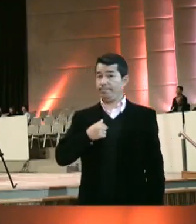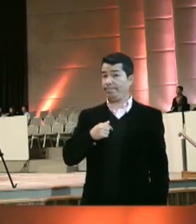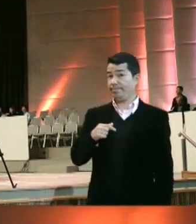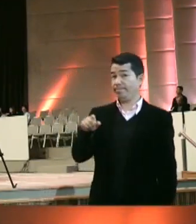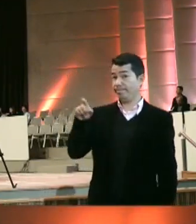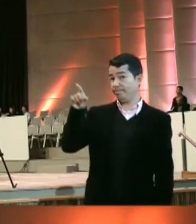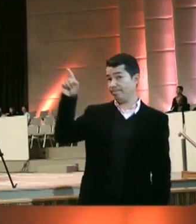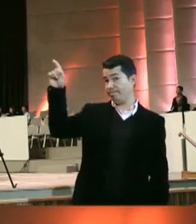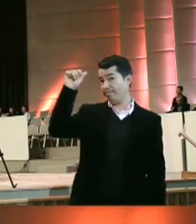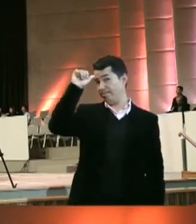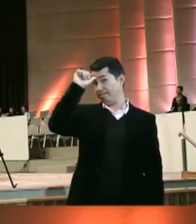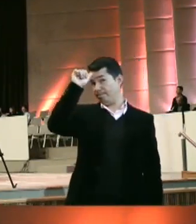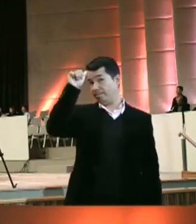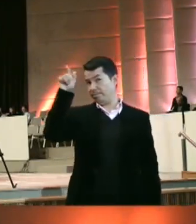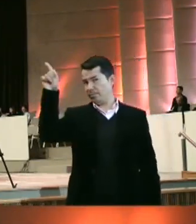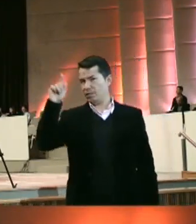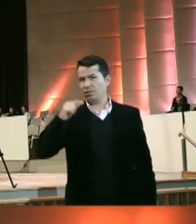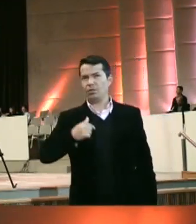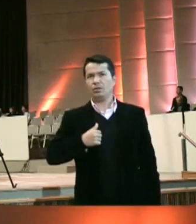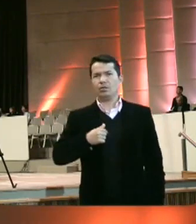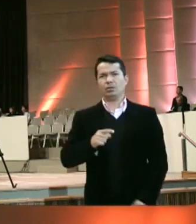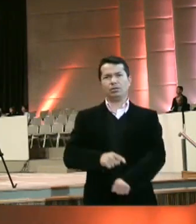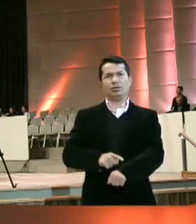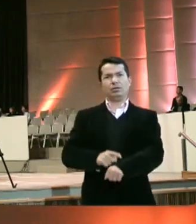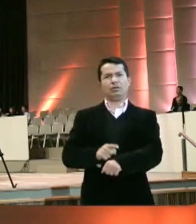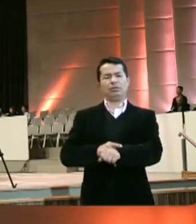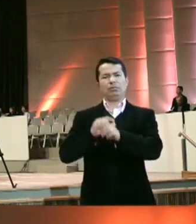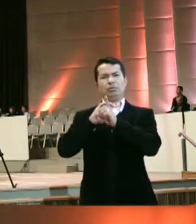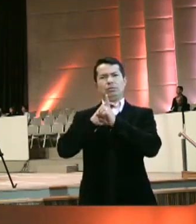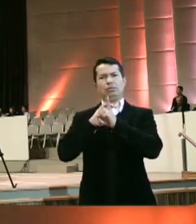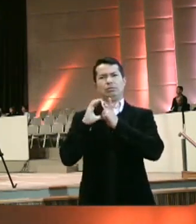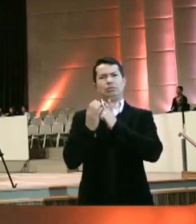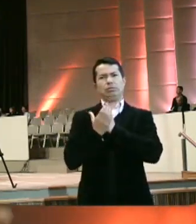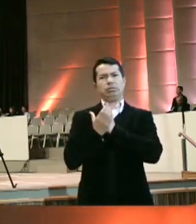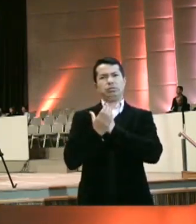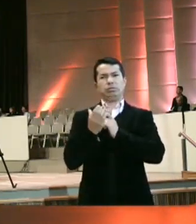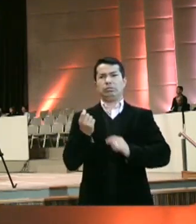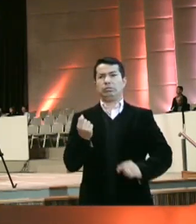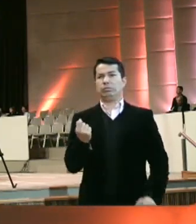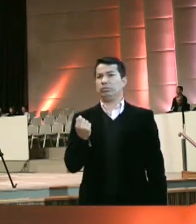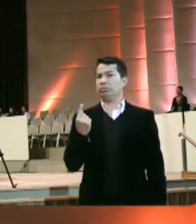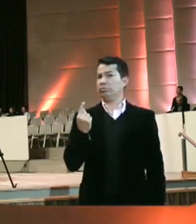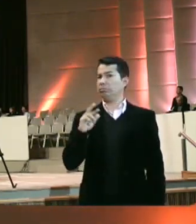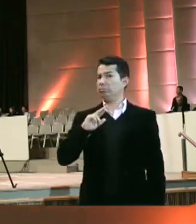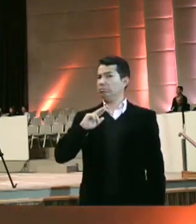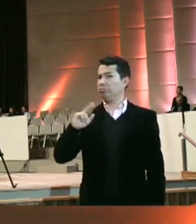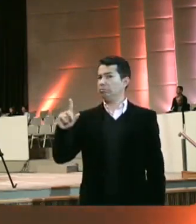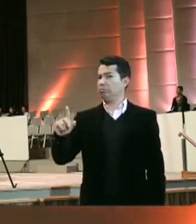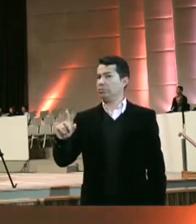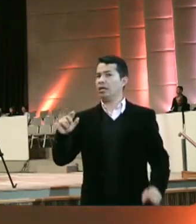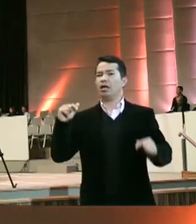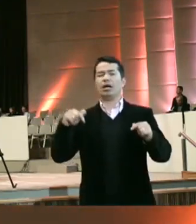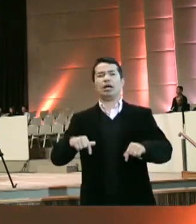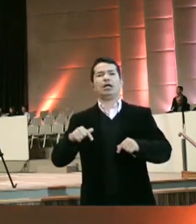Eu nunca tinha visto isso, né? Naquela época a gente não fazia aqui expressões de dança aqui na